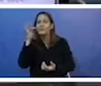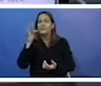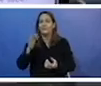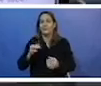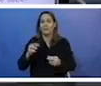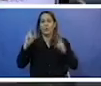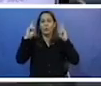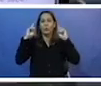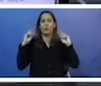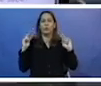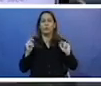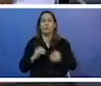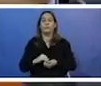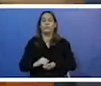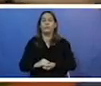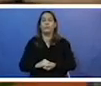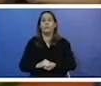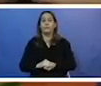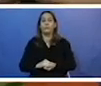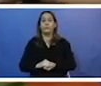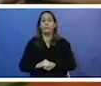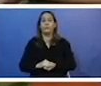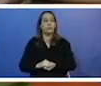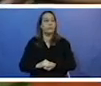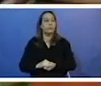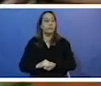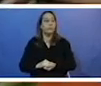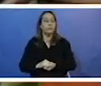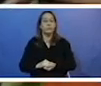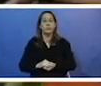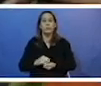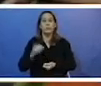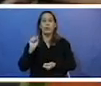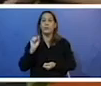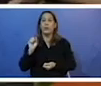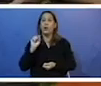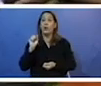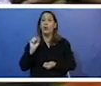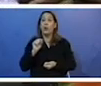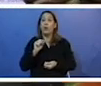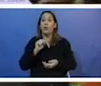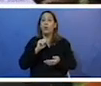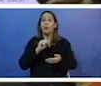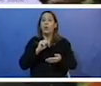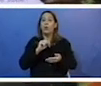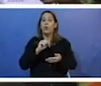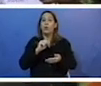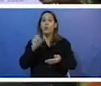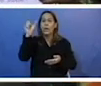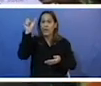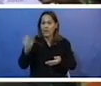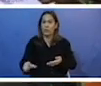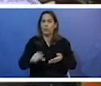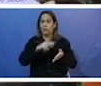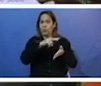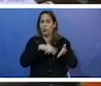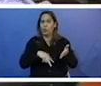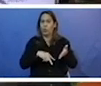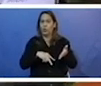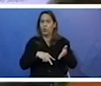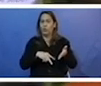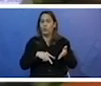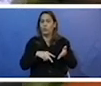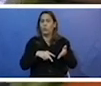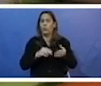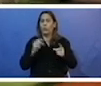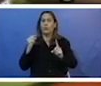Era uma floresta fechada, certo? Para qual leitor esse livro de cordel se destina? Como